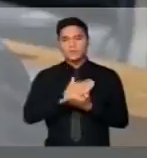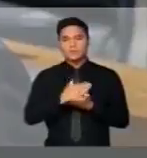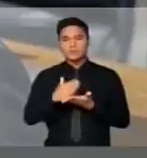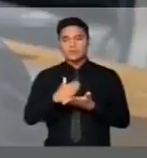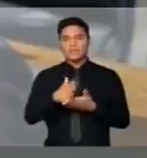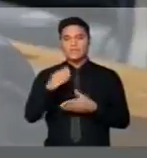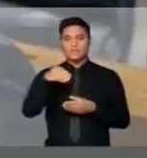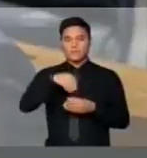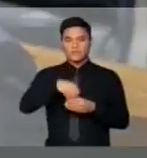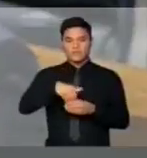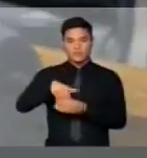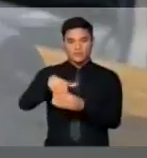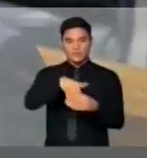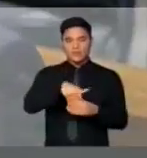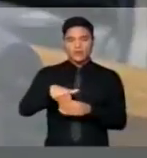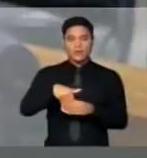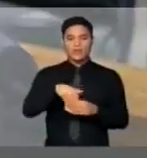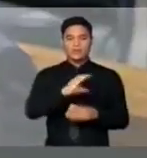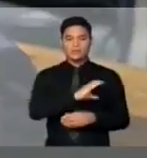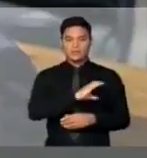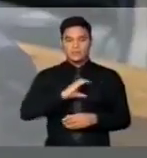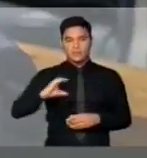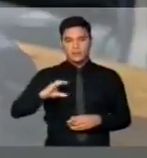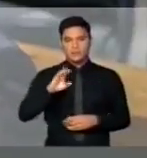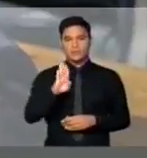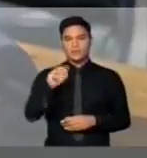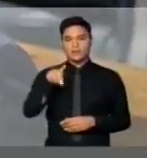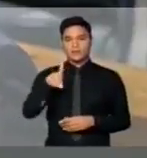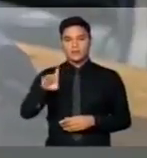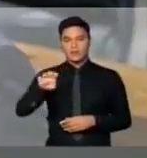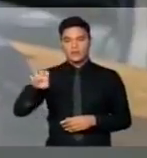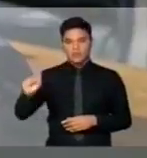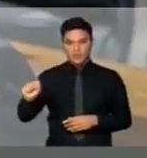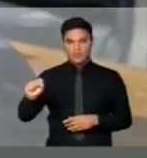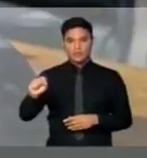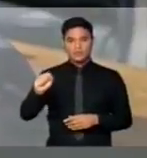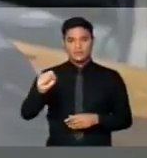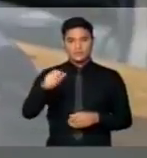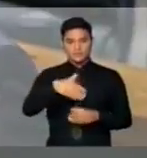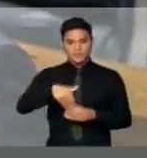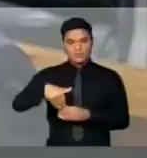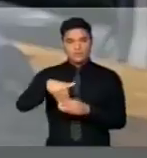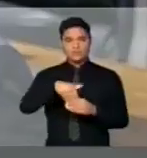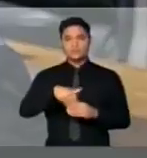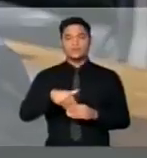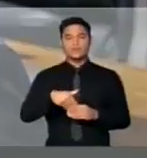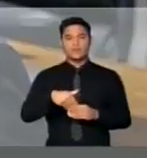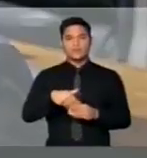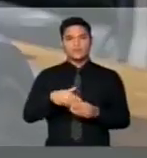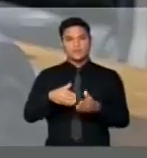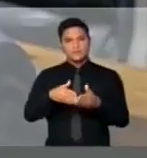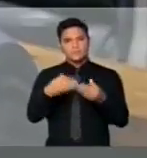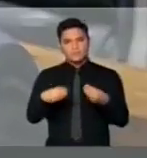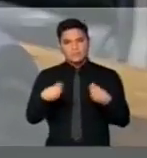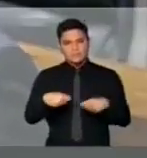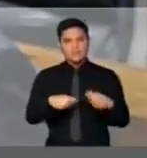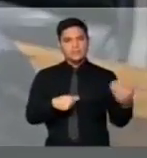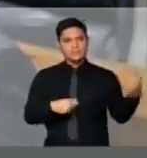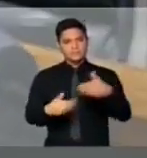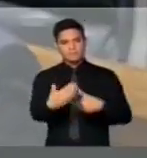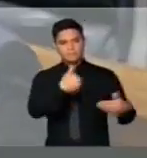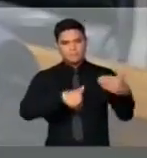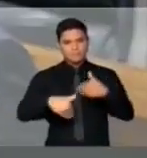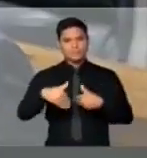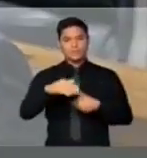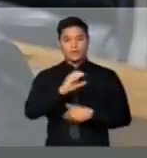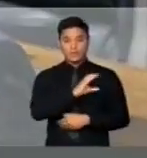do BNDES, e um apelo a todos os nobres colegas deputados para que possamos dar essa resposta à população brasileira. A